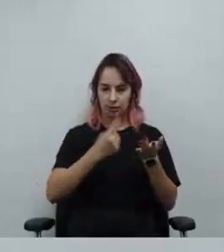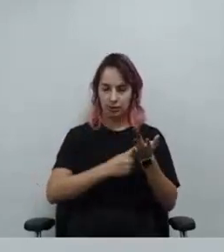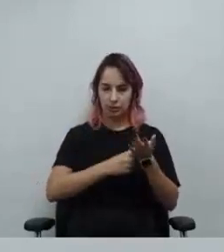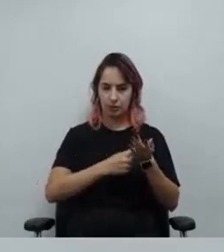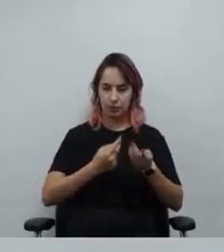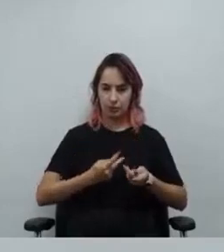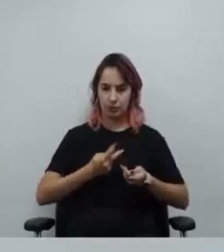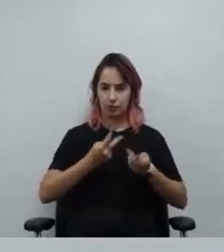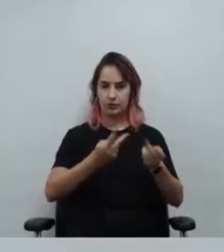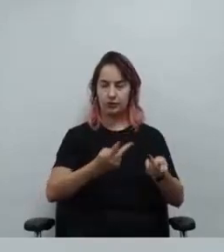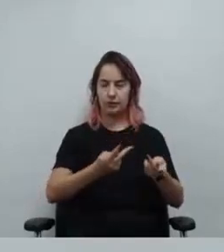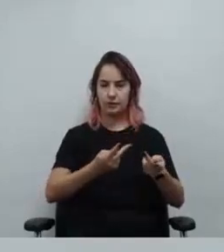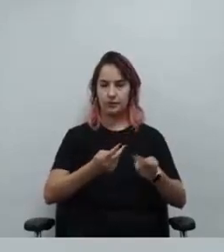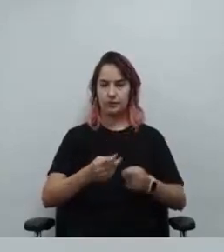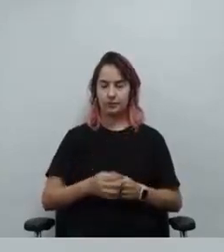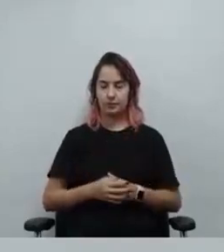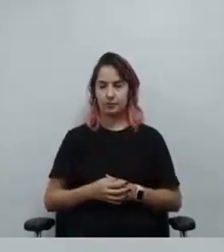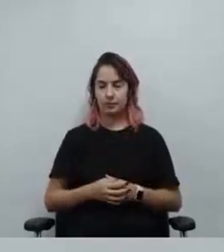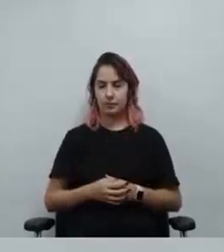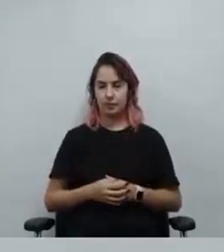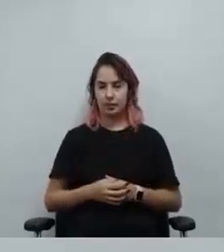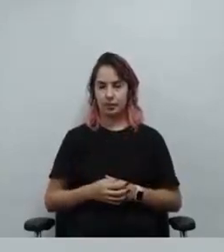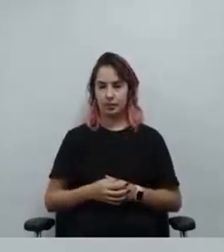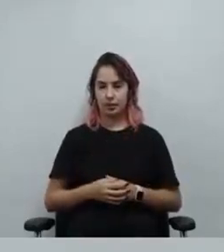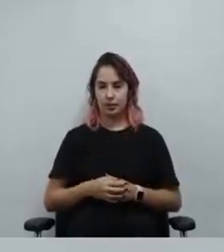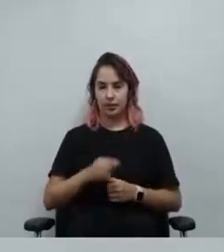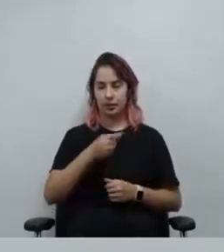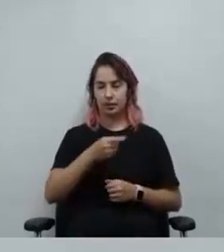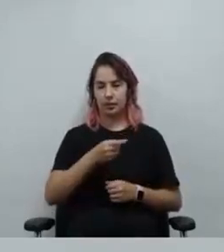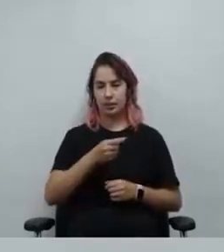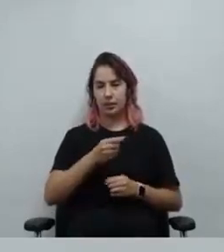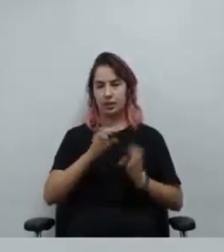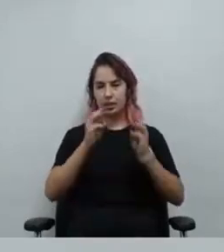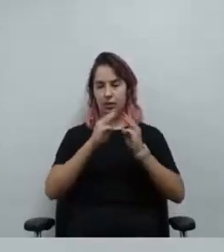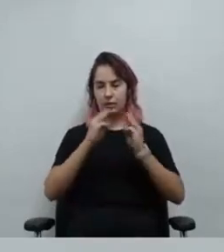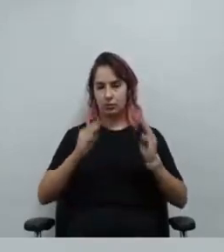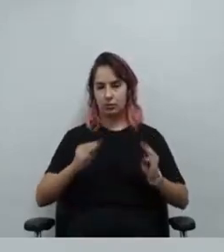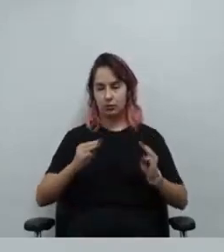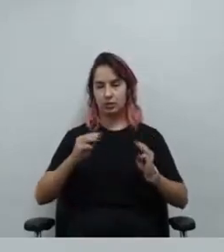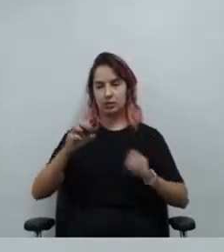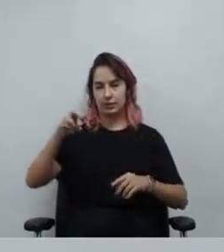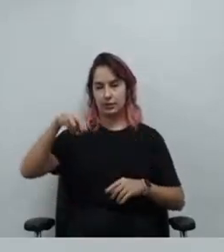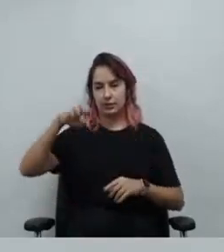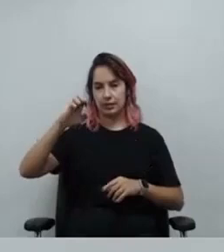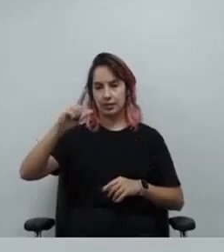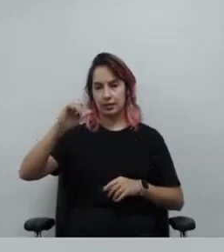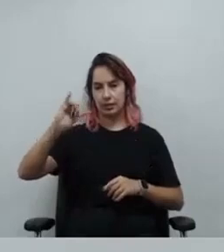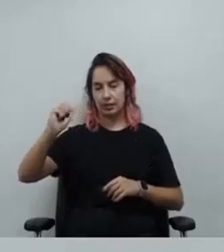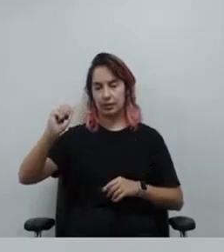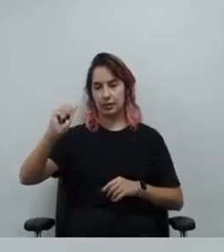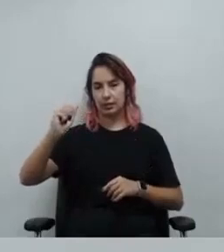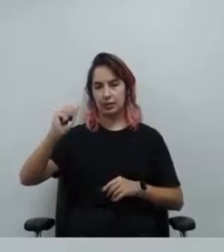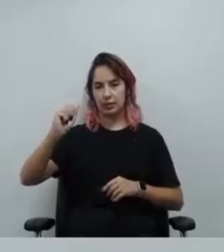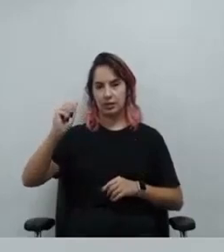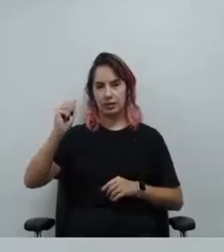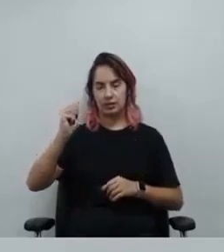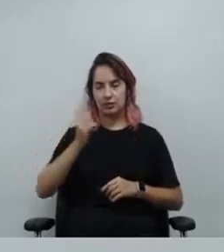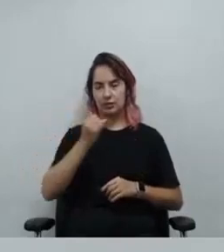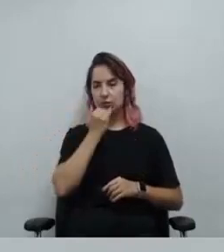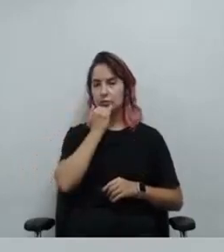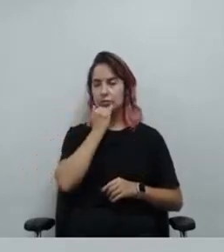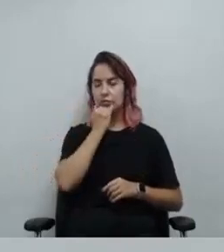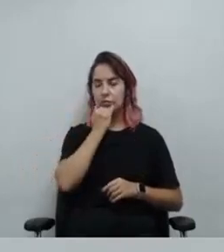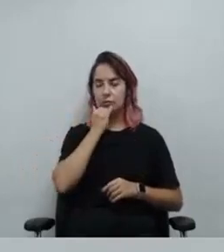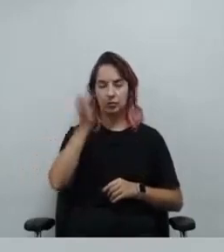visita, de uma ida à exposição que vai inaugurar logo mais, da Lélia Gonzalez, ali no Sesc Vila Mariana, e também trazer